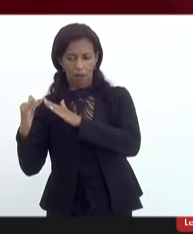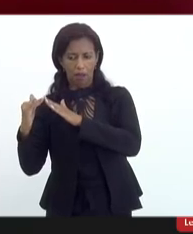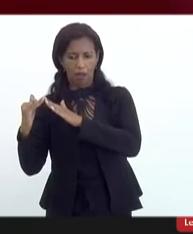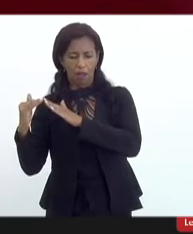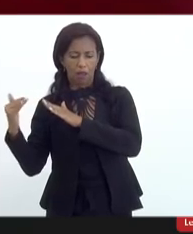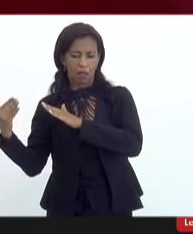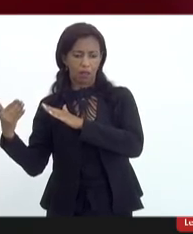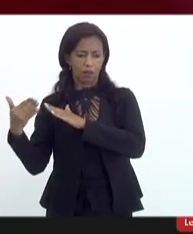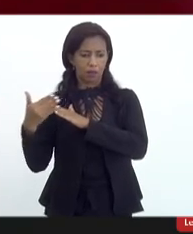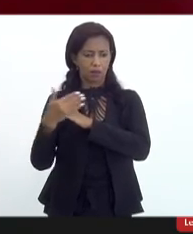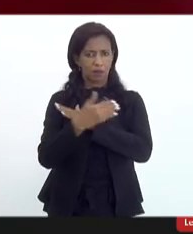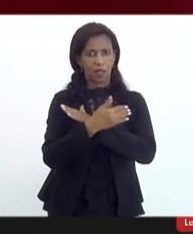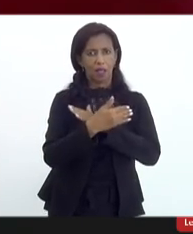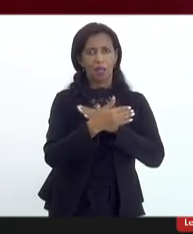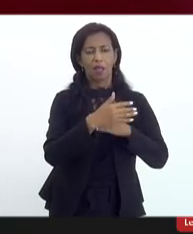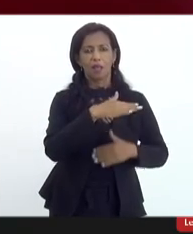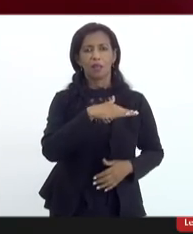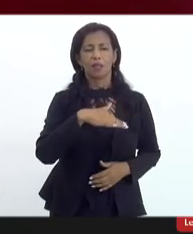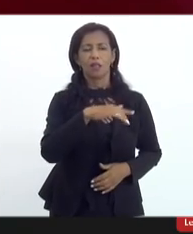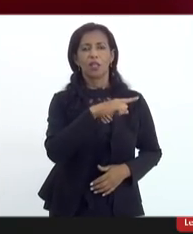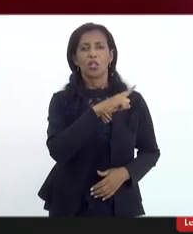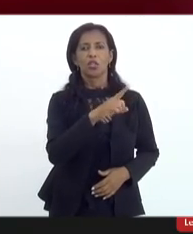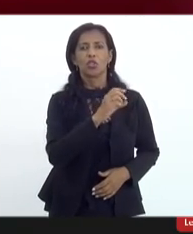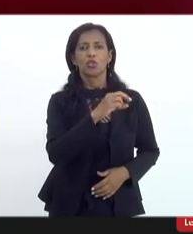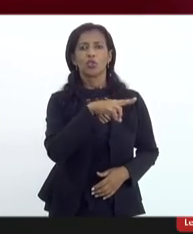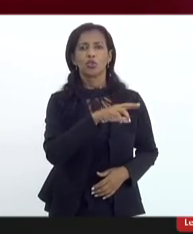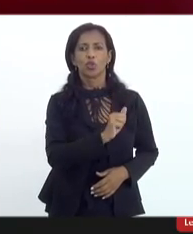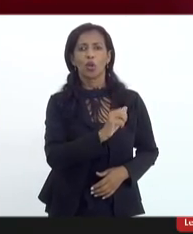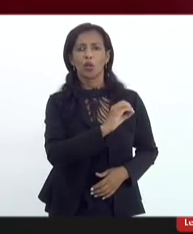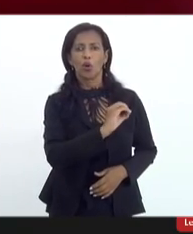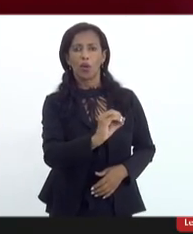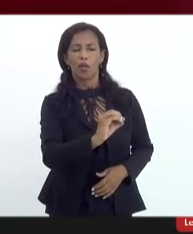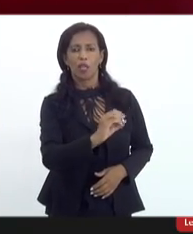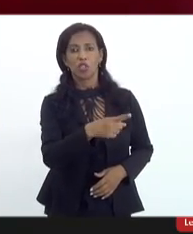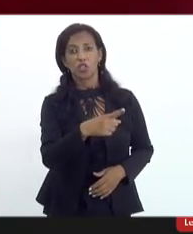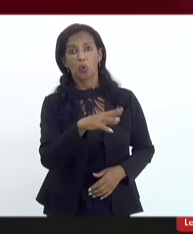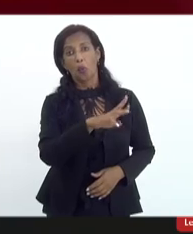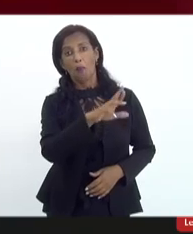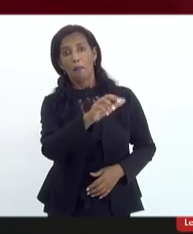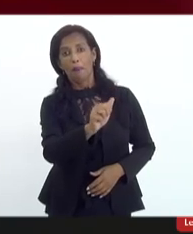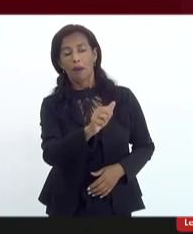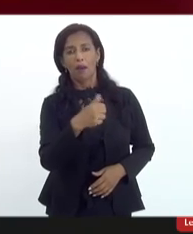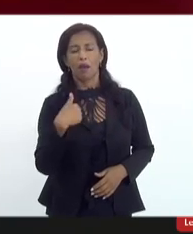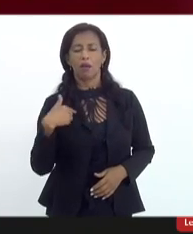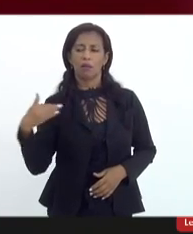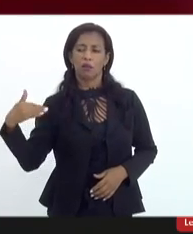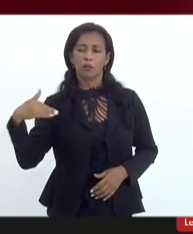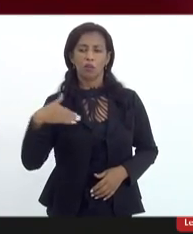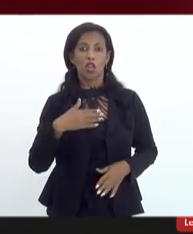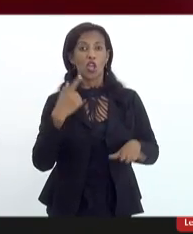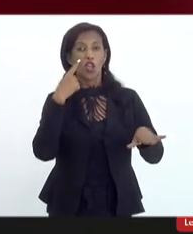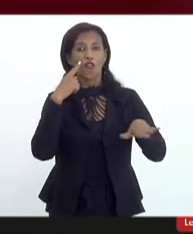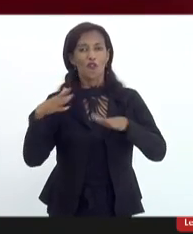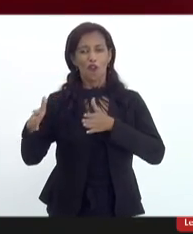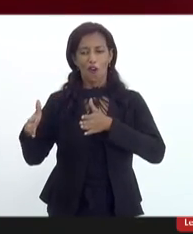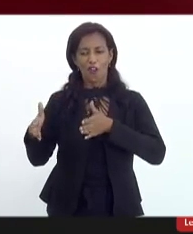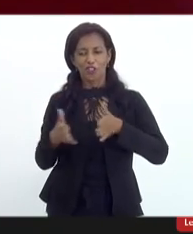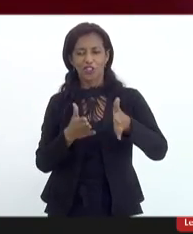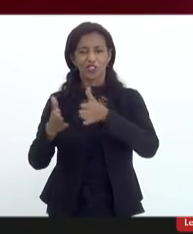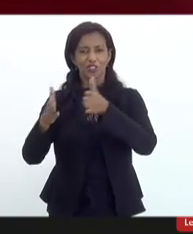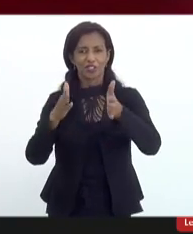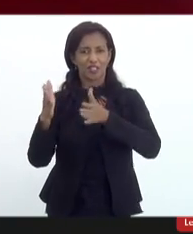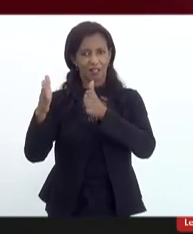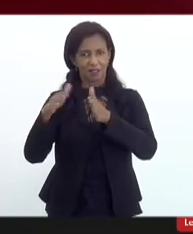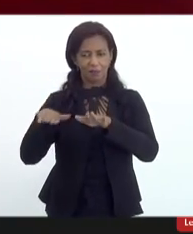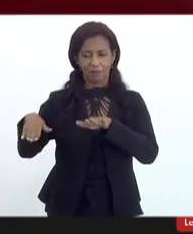a Zona Oeste, né, ou para a Barra da Tijuca, eu sempre faço a opção pelo Grajaú-Jacarepaguá.